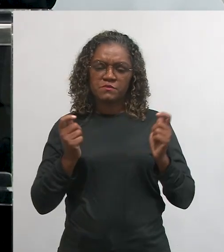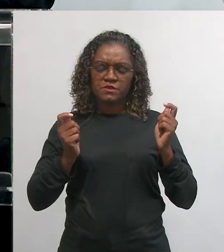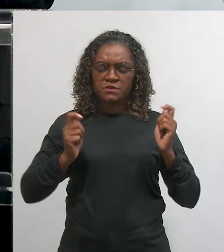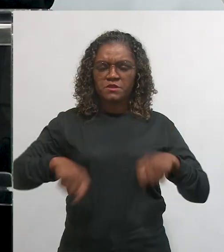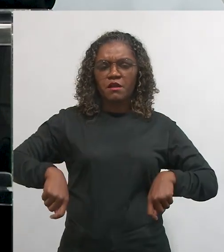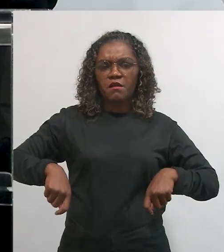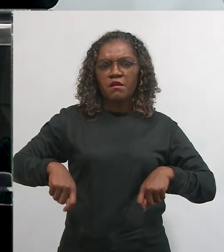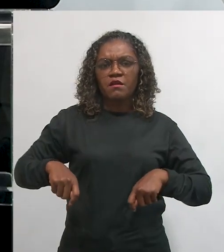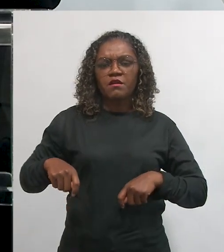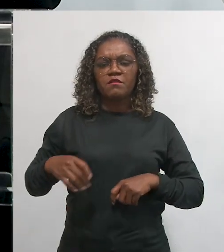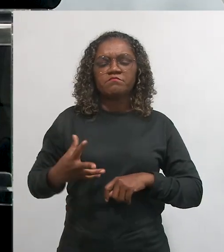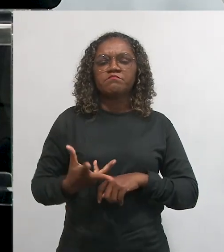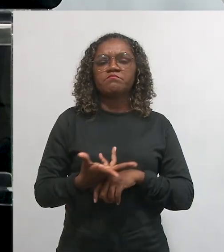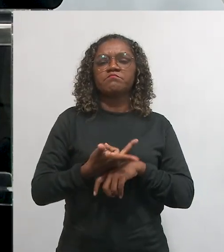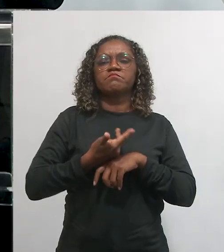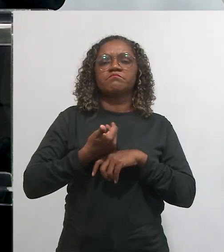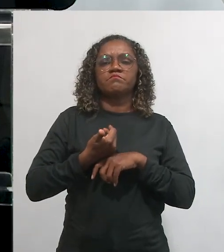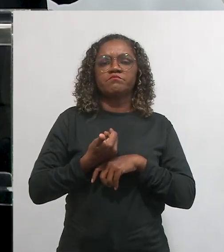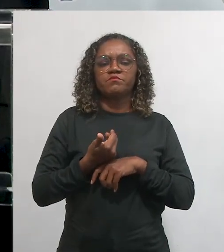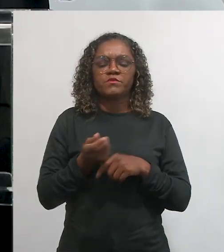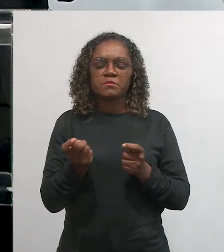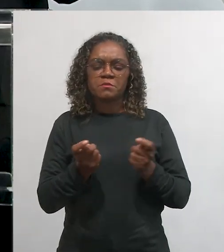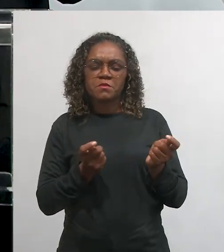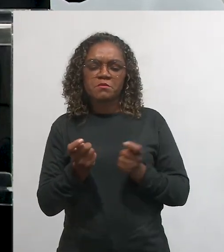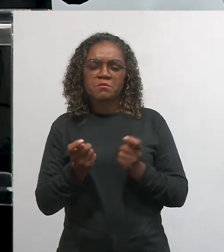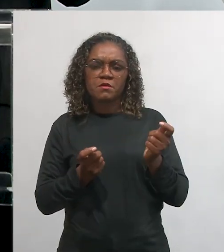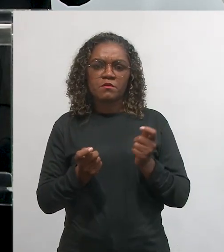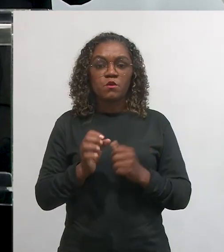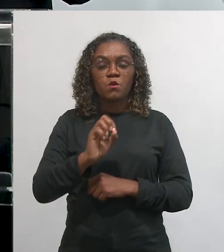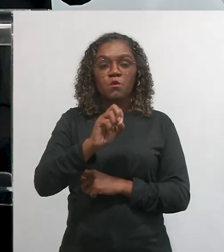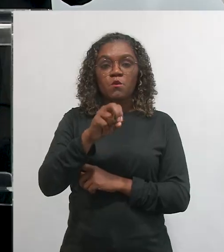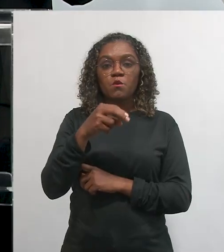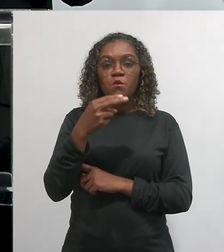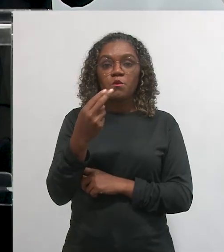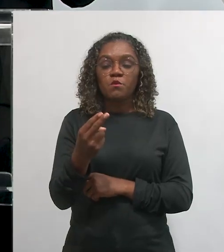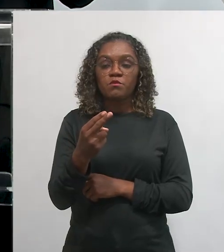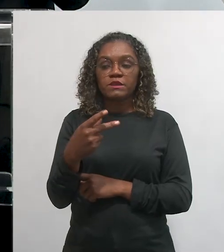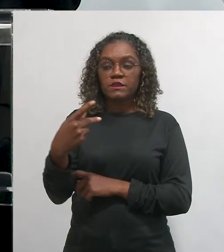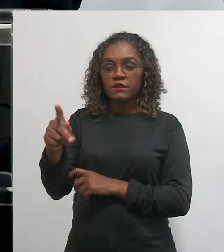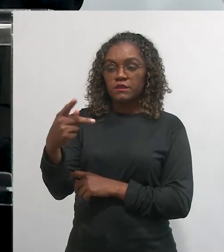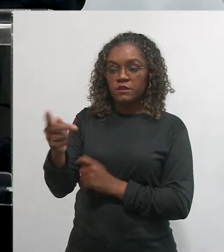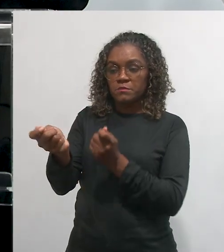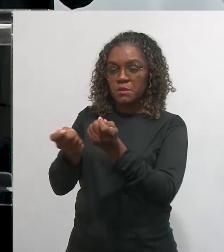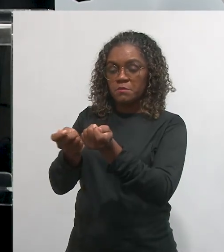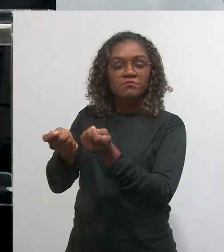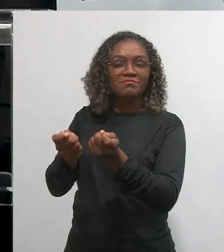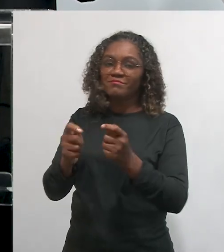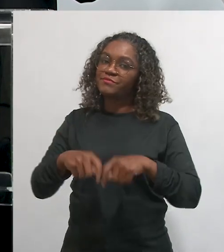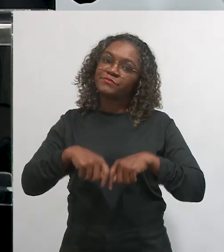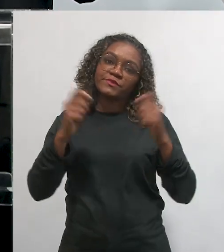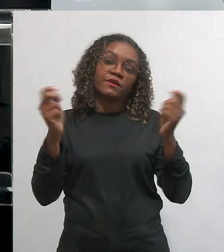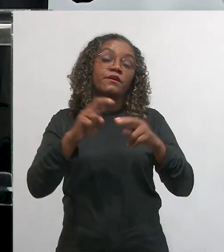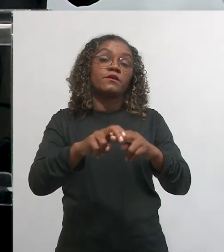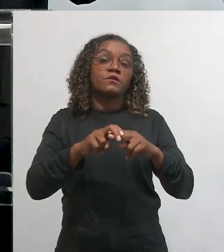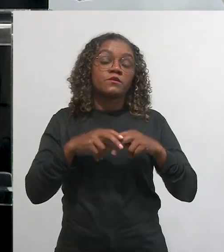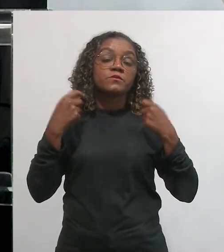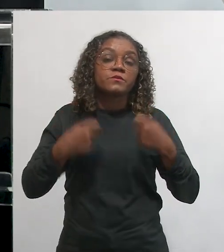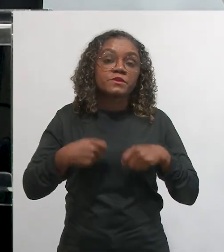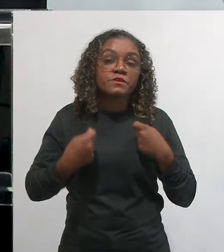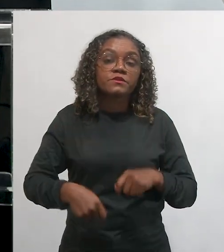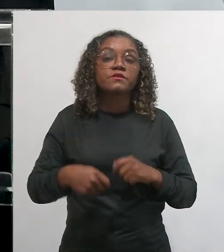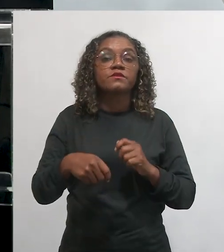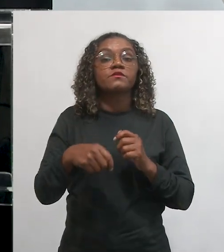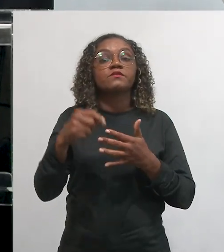onde vai a nossa liberdade ou a liberdade do outro. Então a gente precisa justamente de um